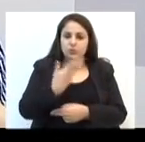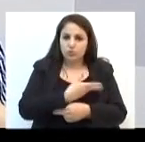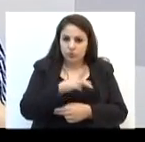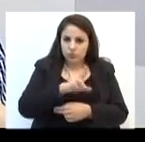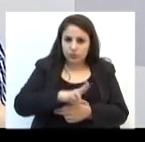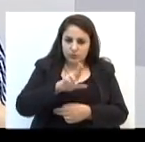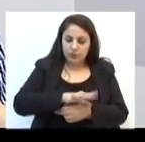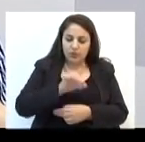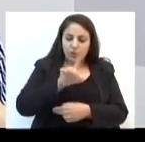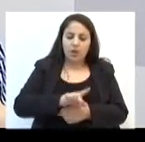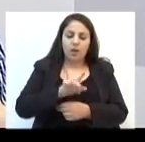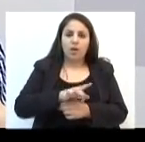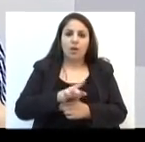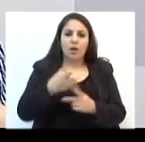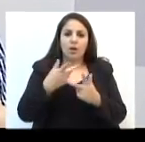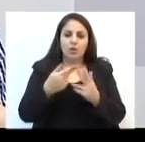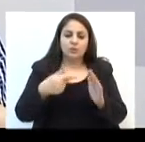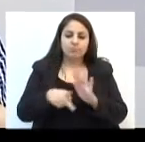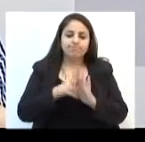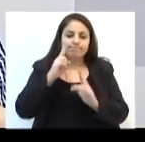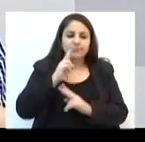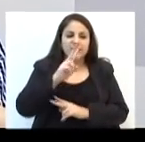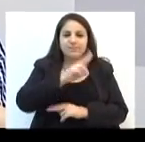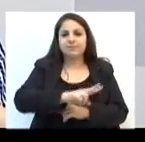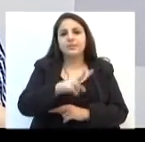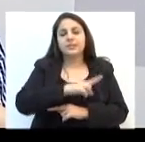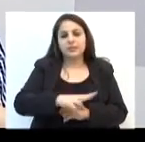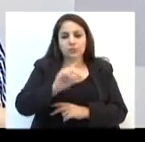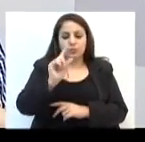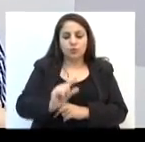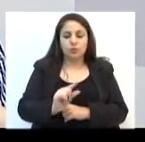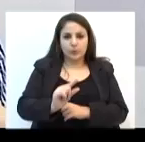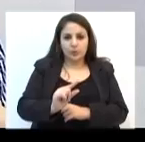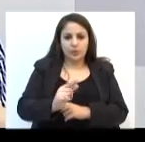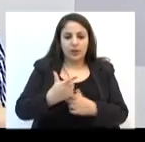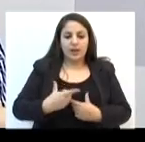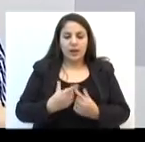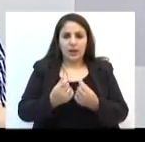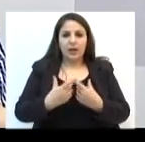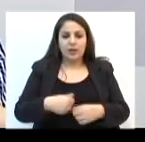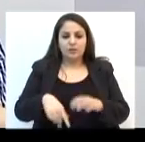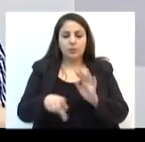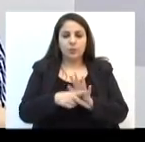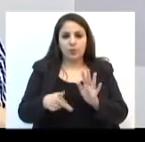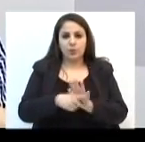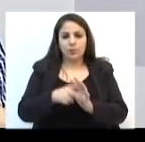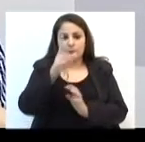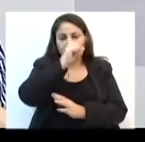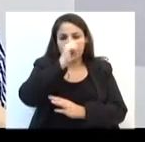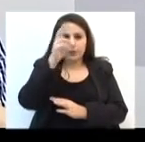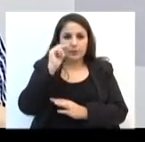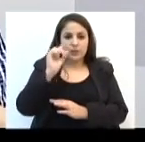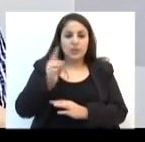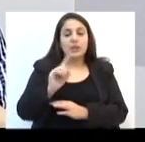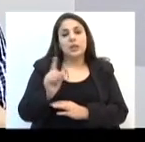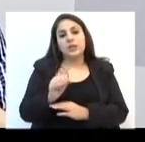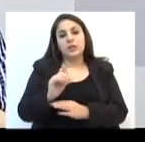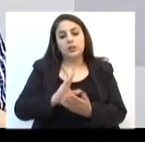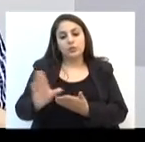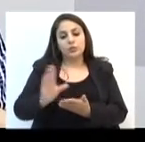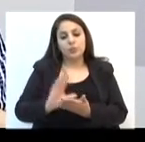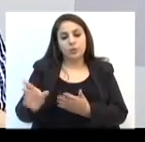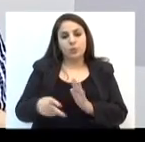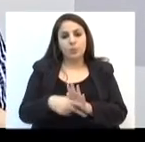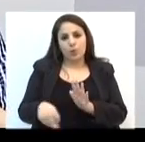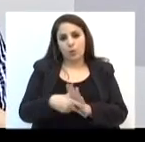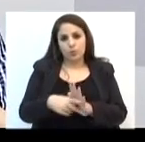que nós temos adotado são medidas que visam reduzir a despesa da Prefeitura e não o investimento